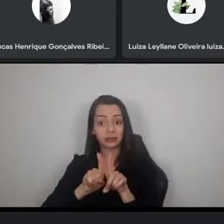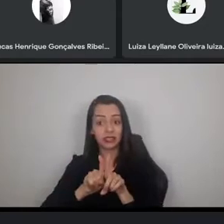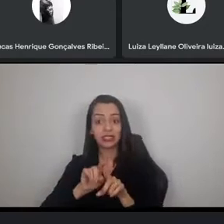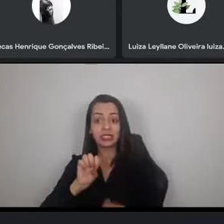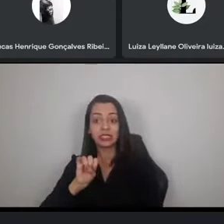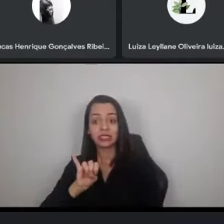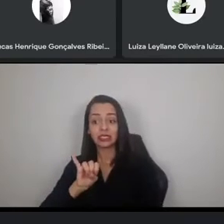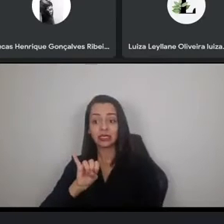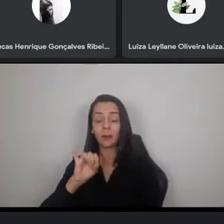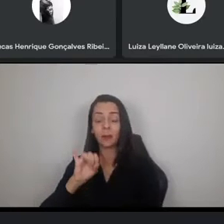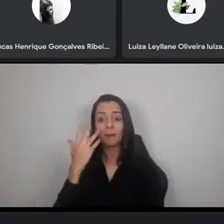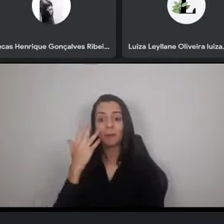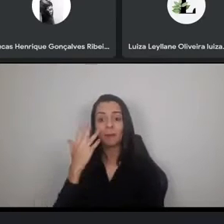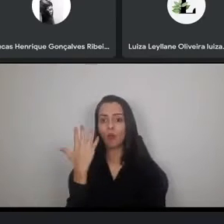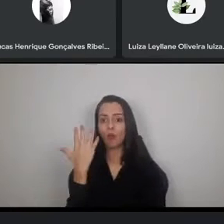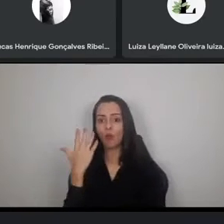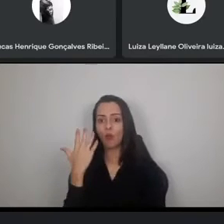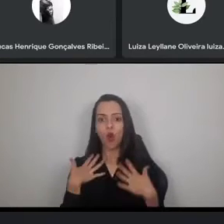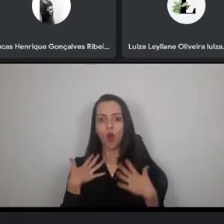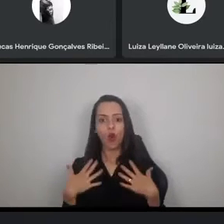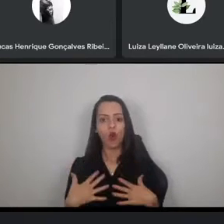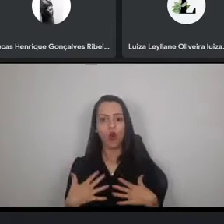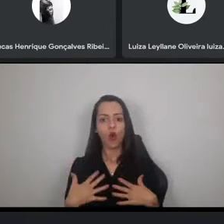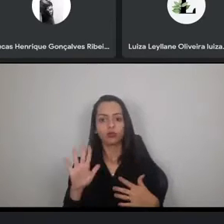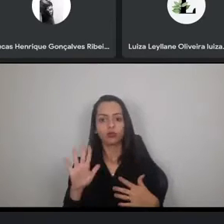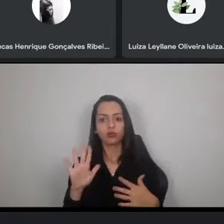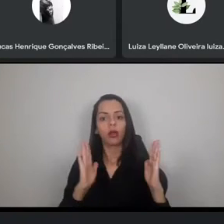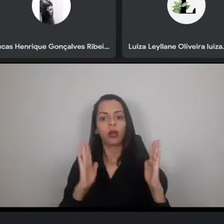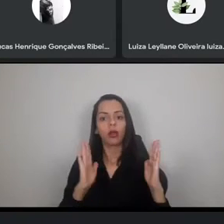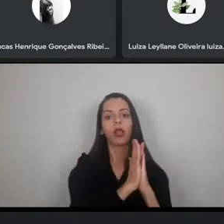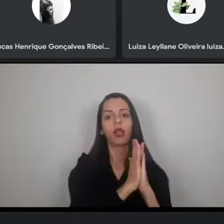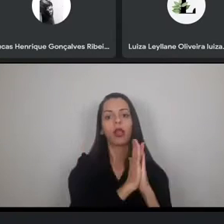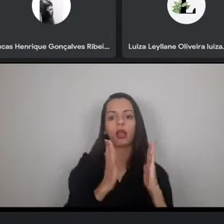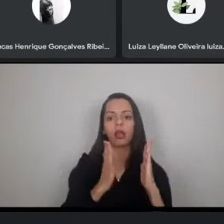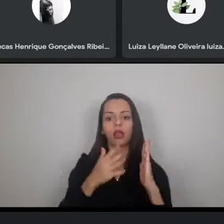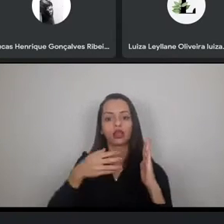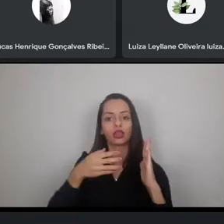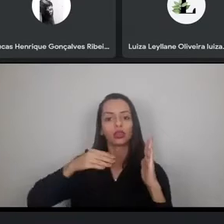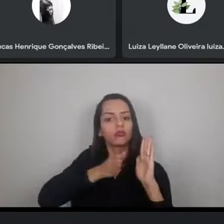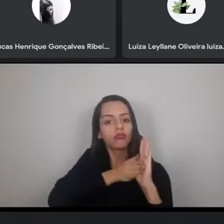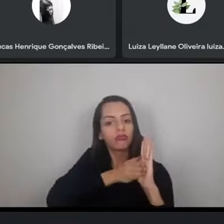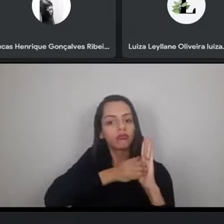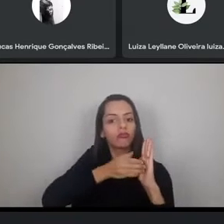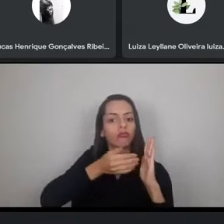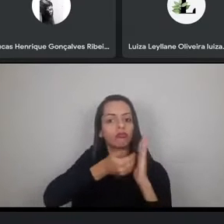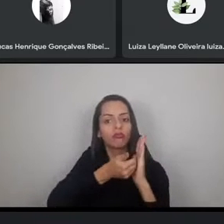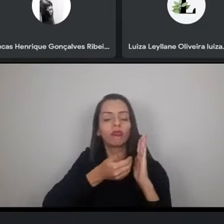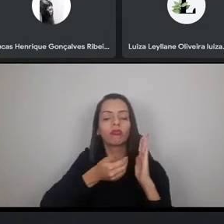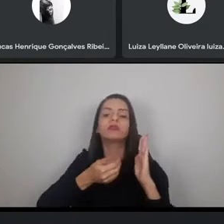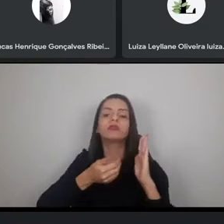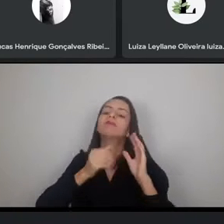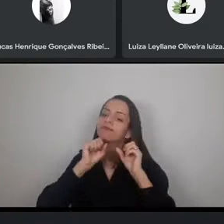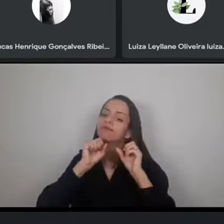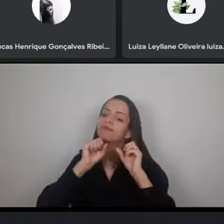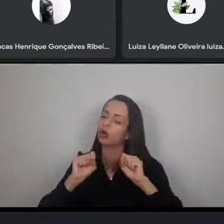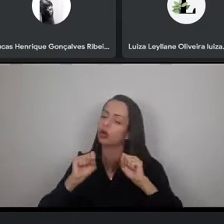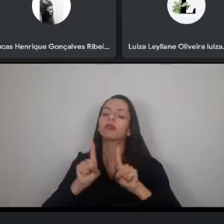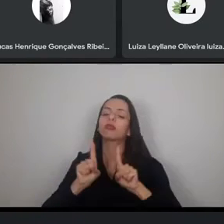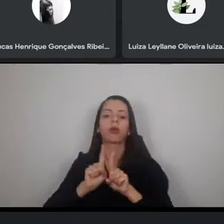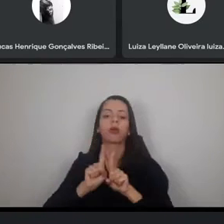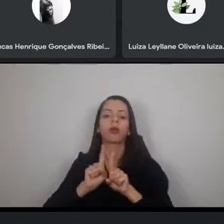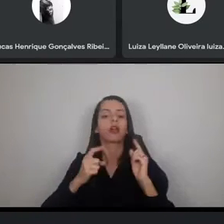parte do nosso corpo em contato com essa superfície metálica, pode ocasionar também um